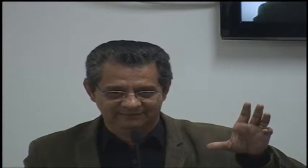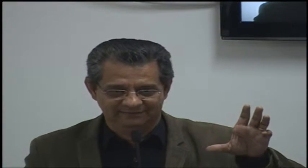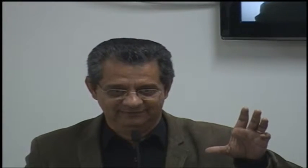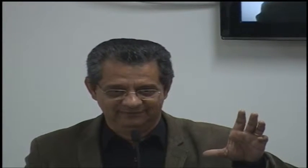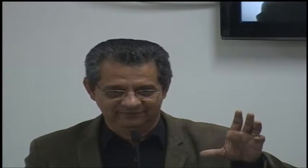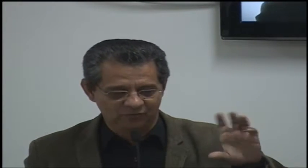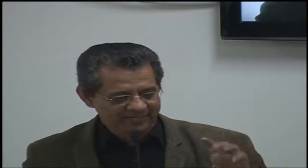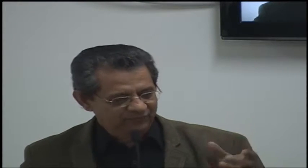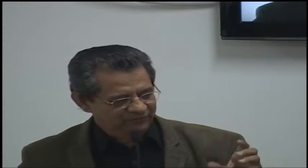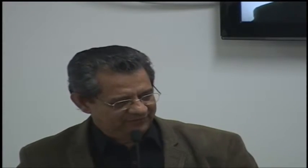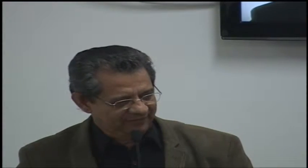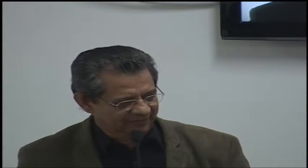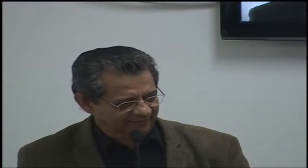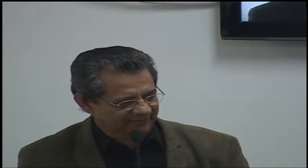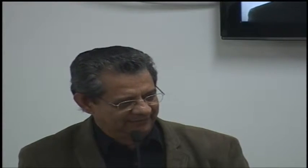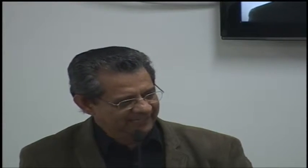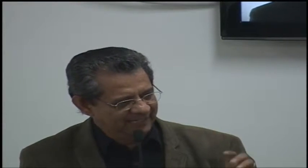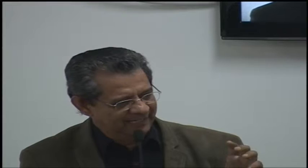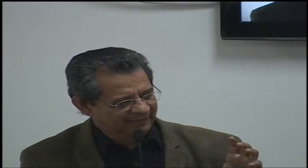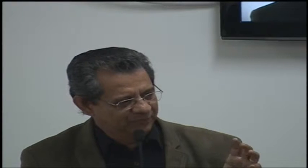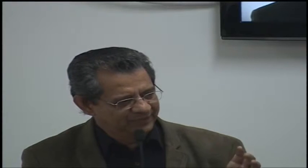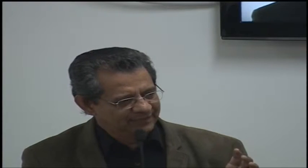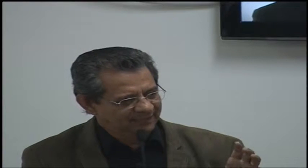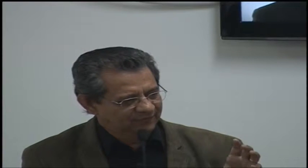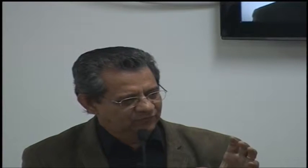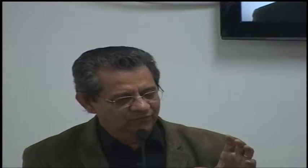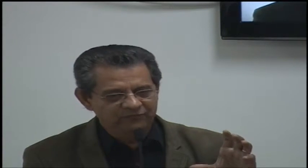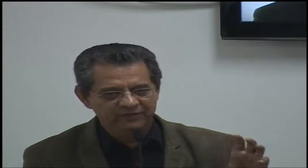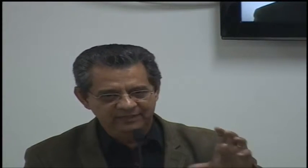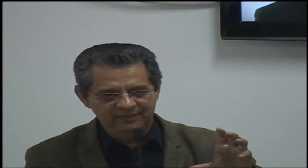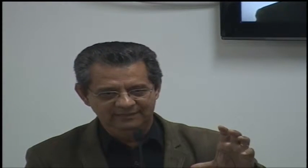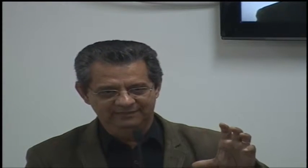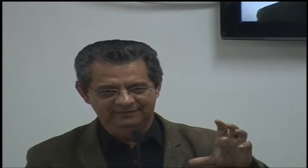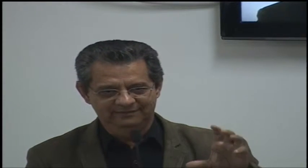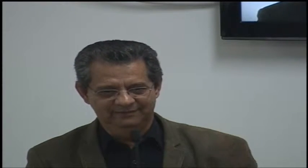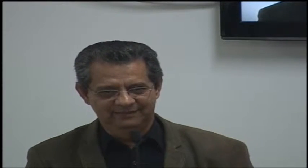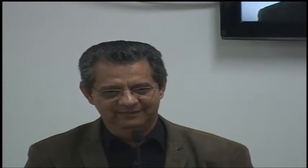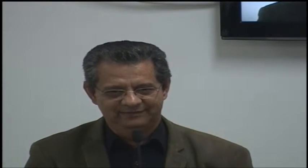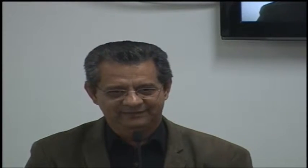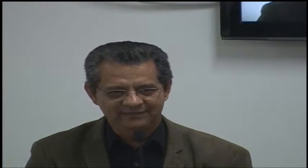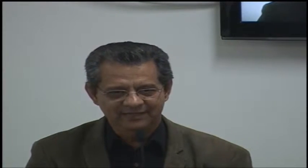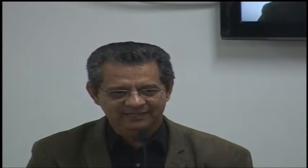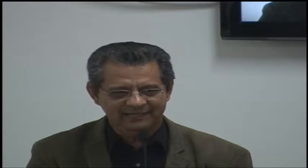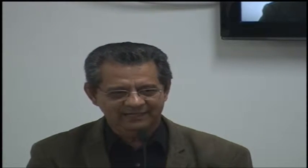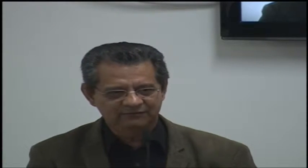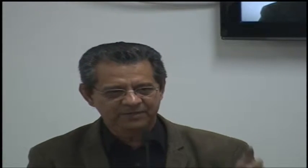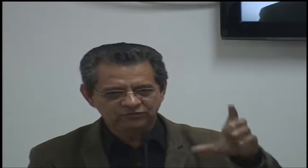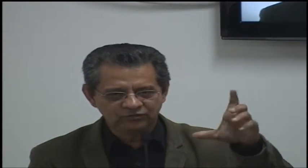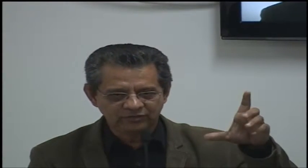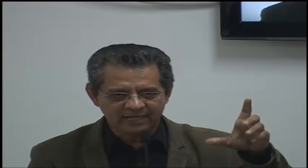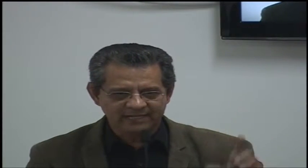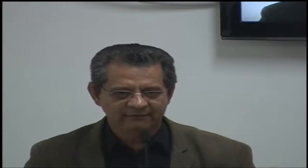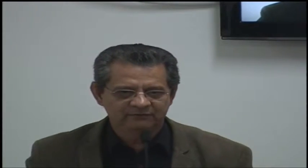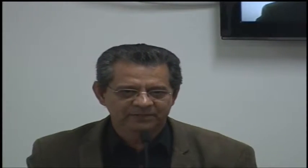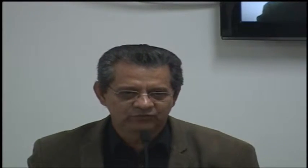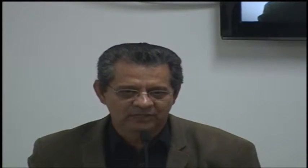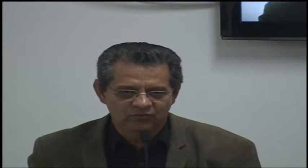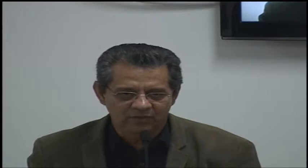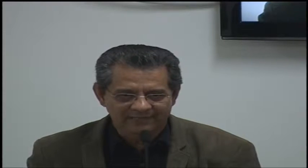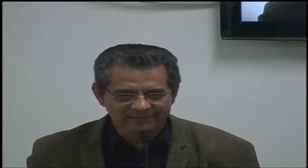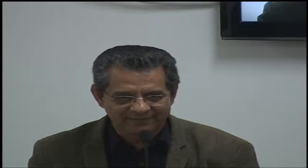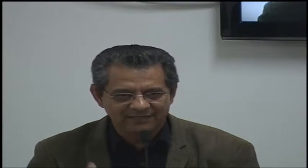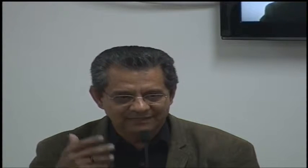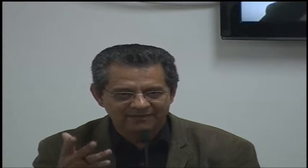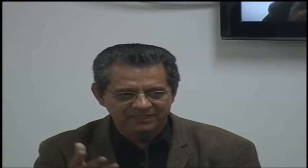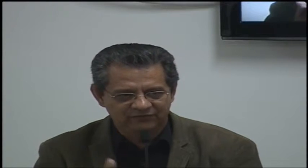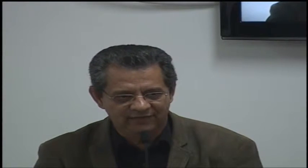Mas como é que você poderia conferir se aquela espessura era a espessura